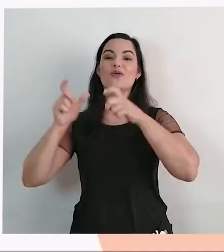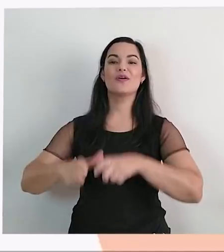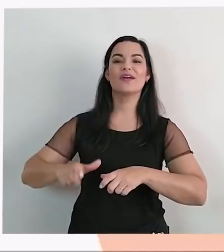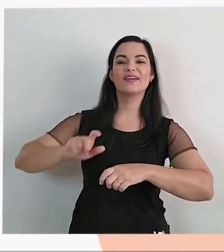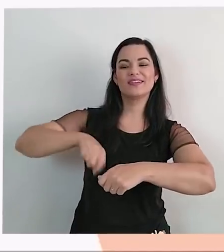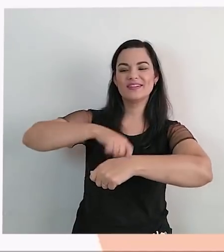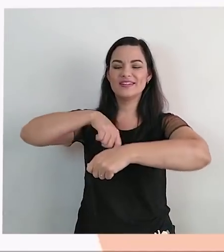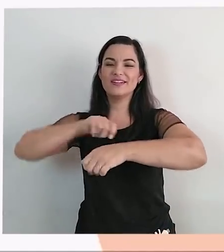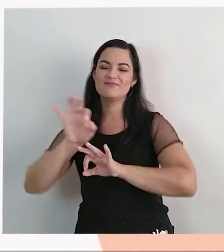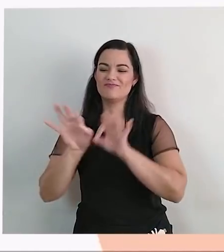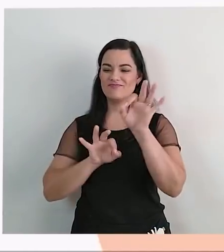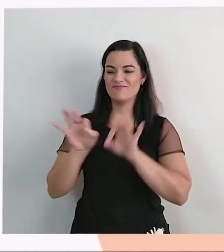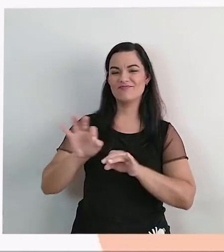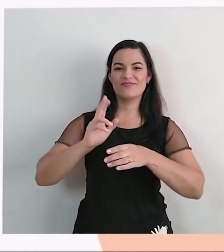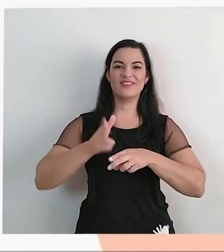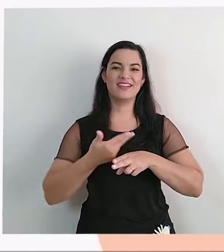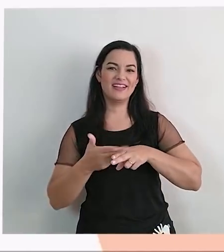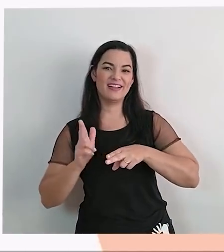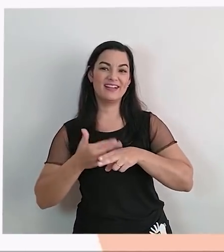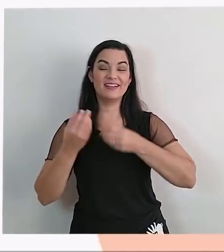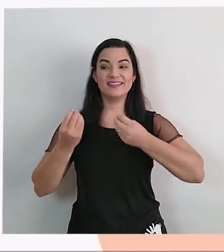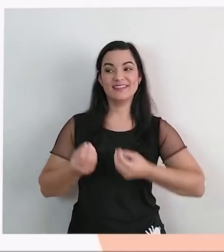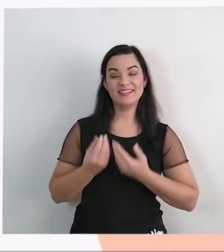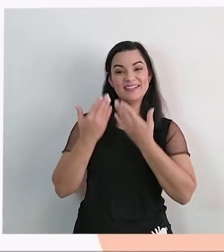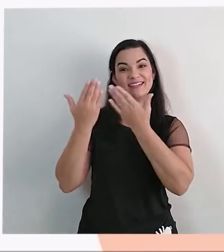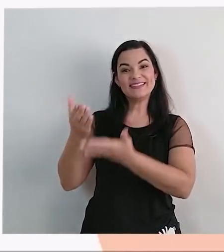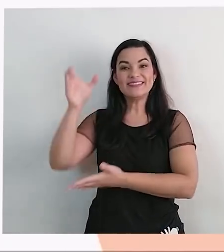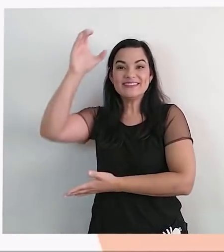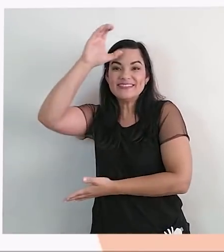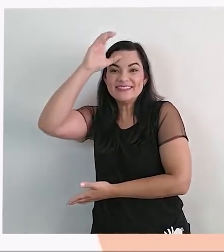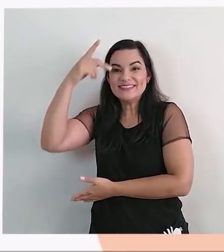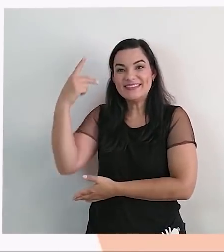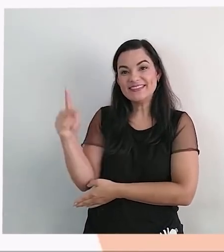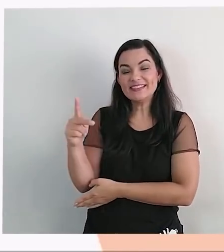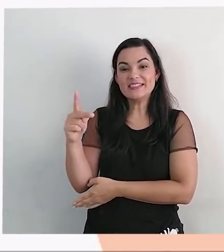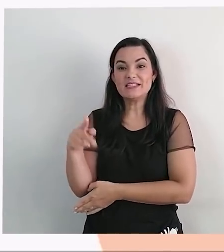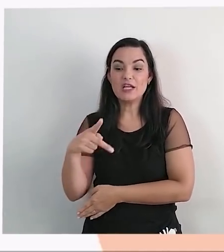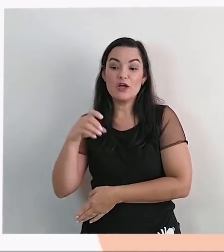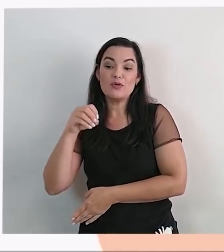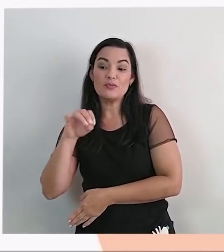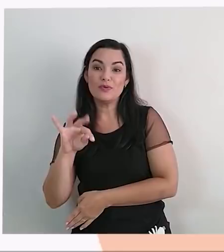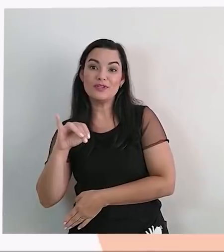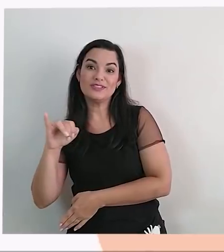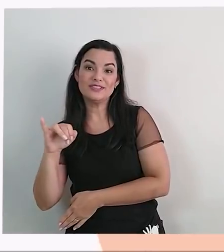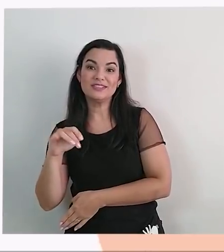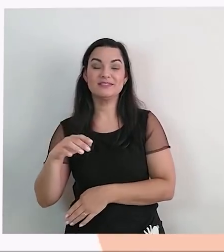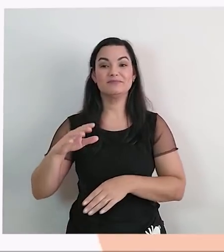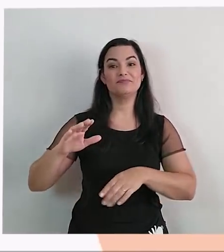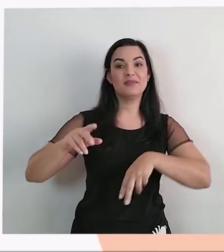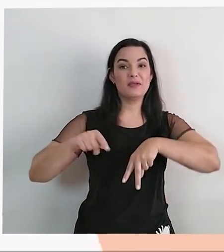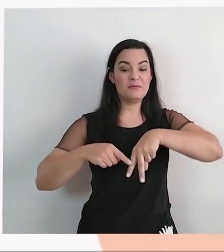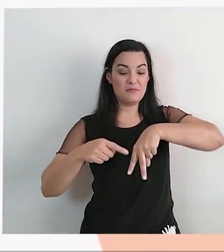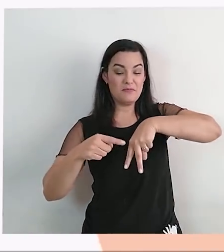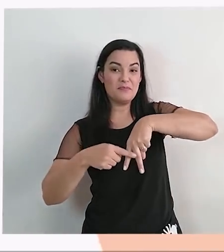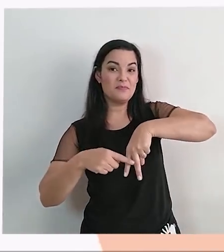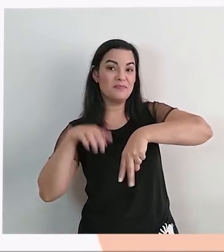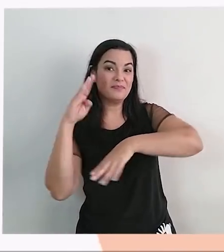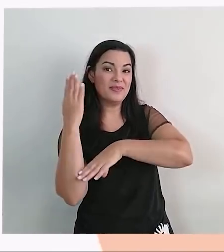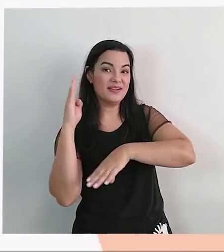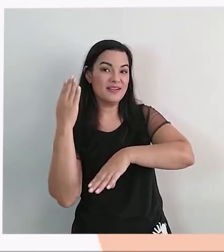Borboletinha tá na cozinha, fazendo chocolate para a madrinha. Poti,